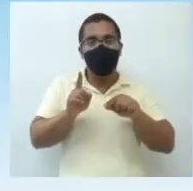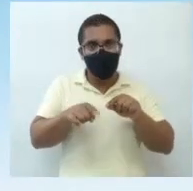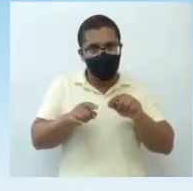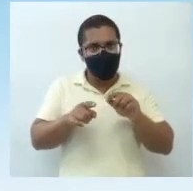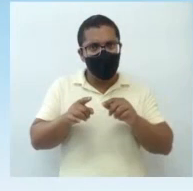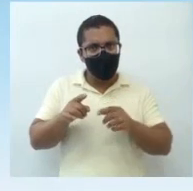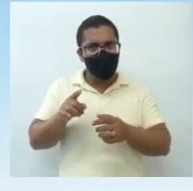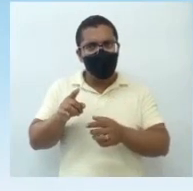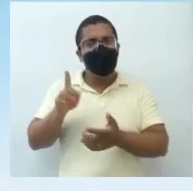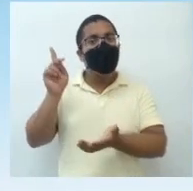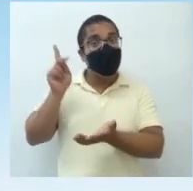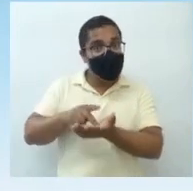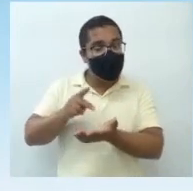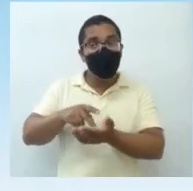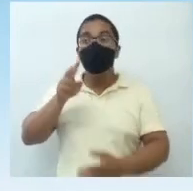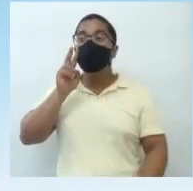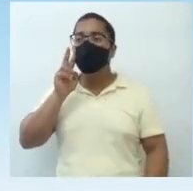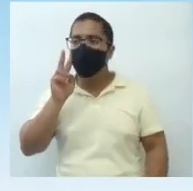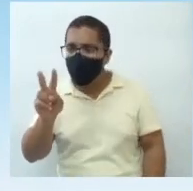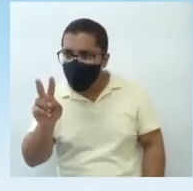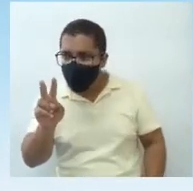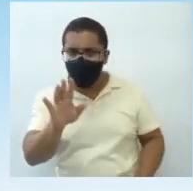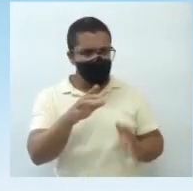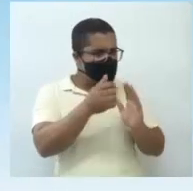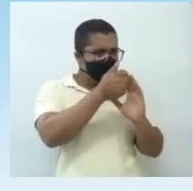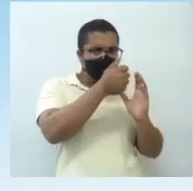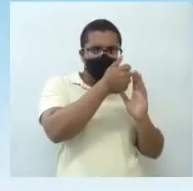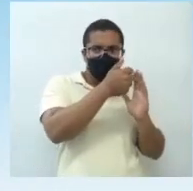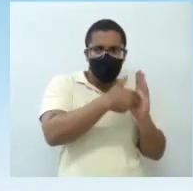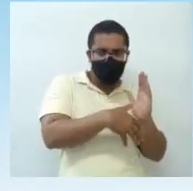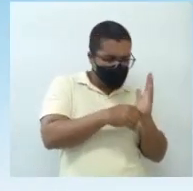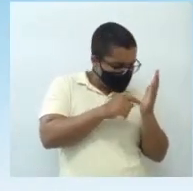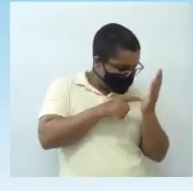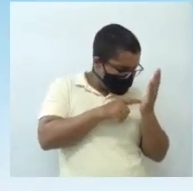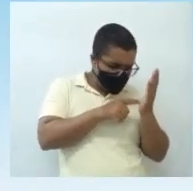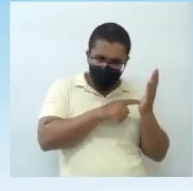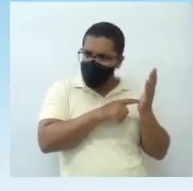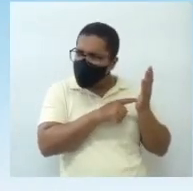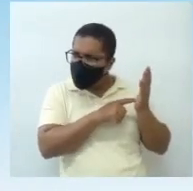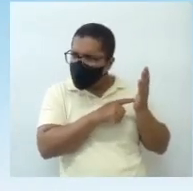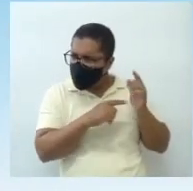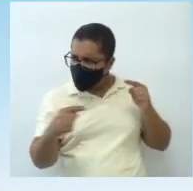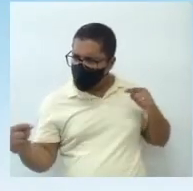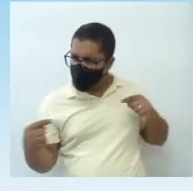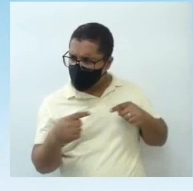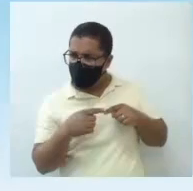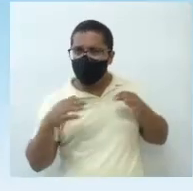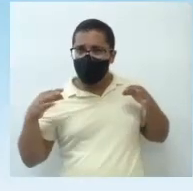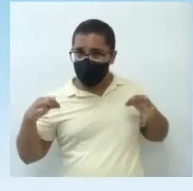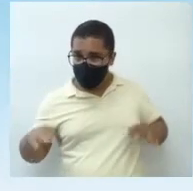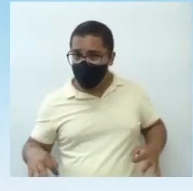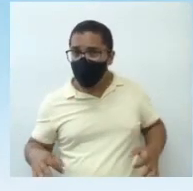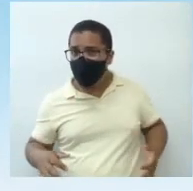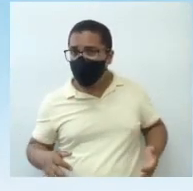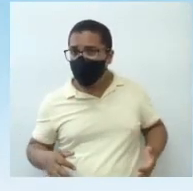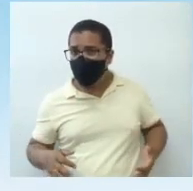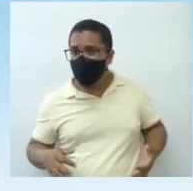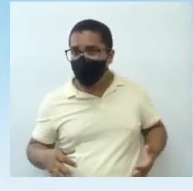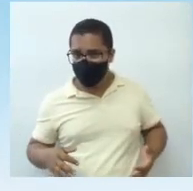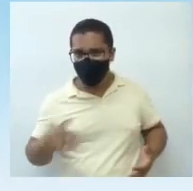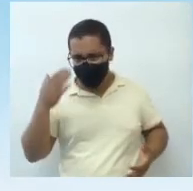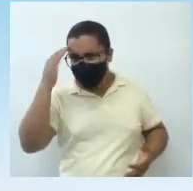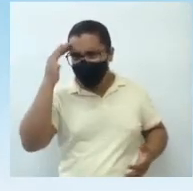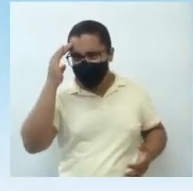com berço com a teoria Ah entendeu Aí agora a pergunta que está por trás desse pensamento do nosso